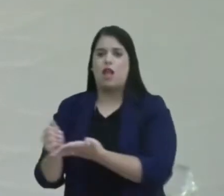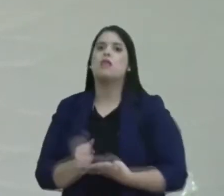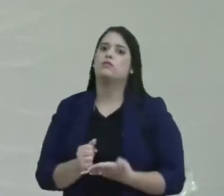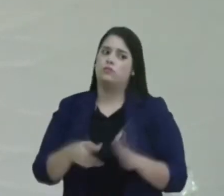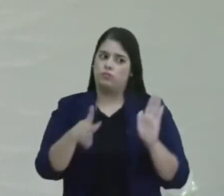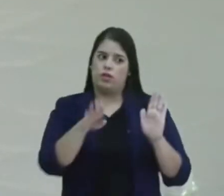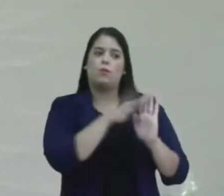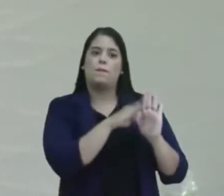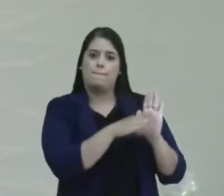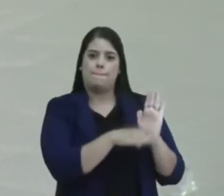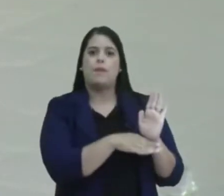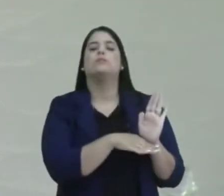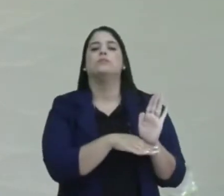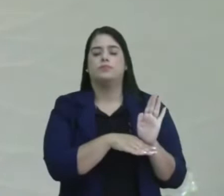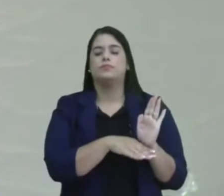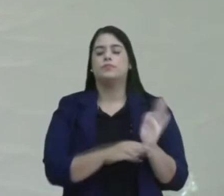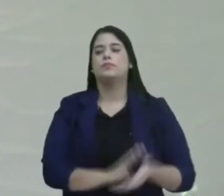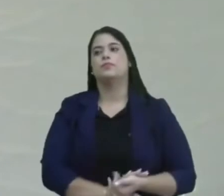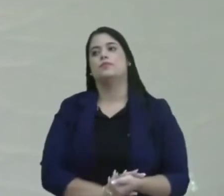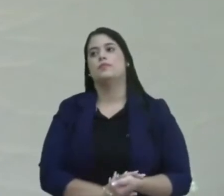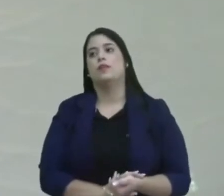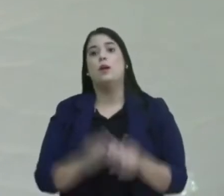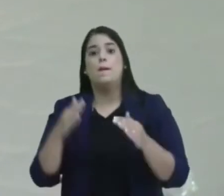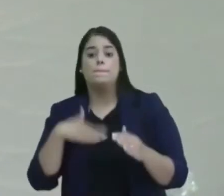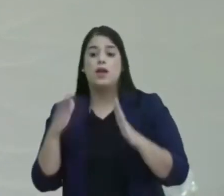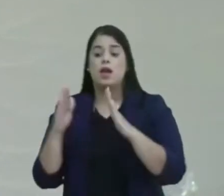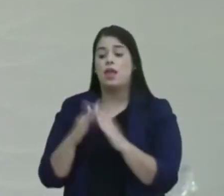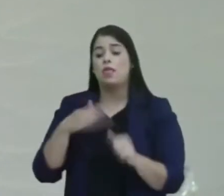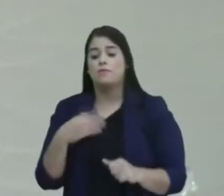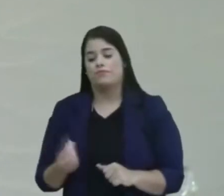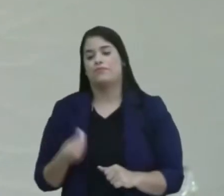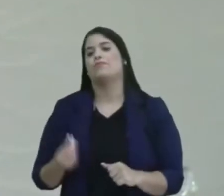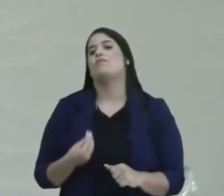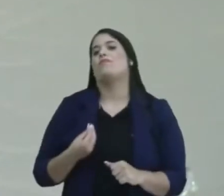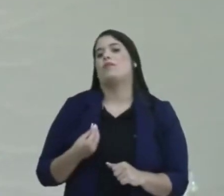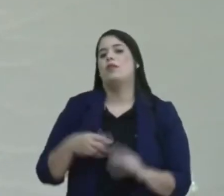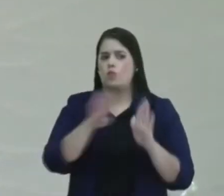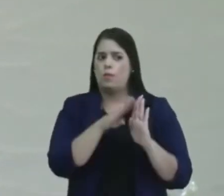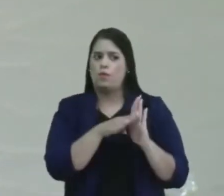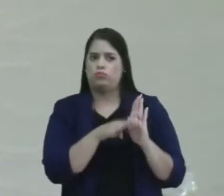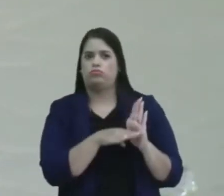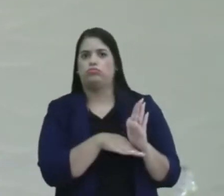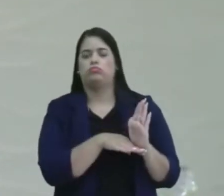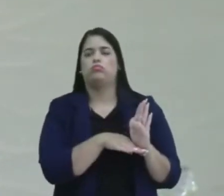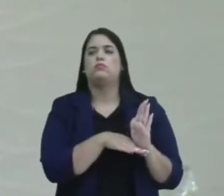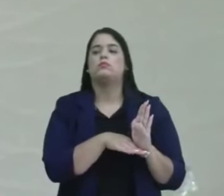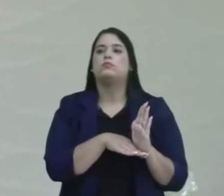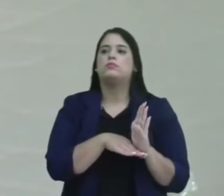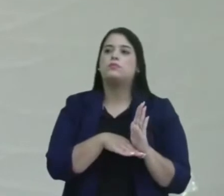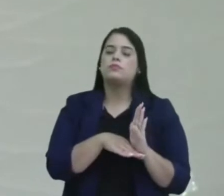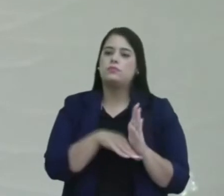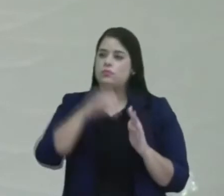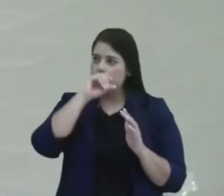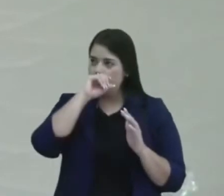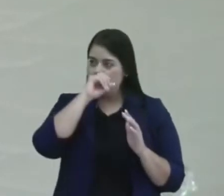cisterna, né? Também o Minha Casa Minha Vida, que ele para tirar o nome Minha Casa Minha Vida, que foi